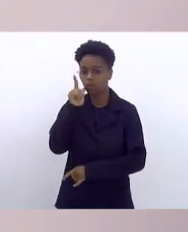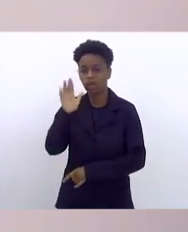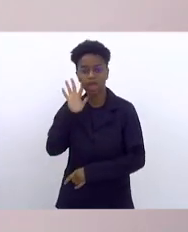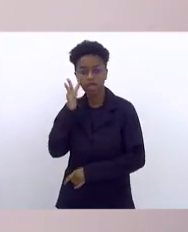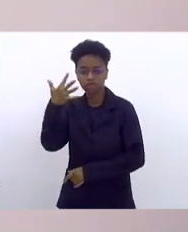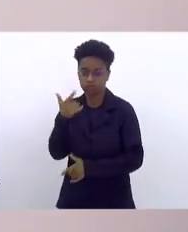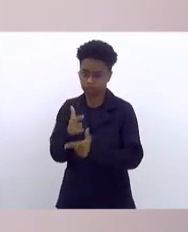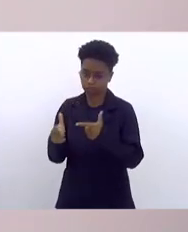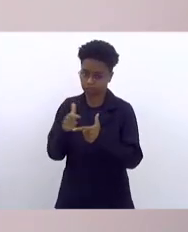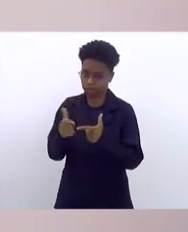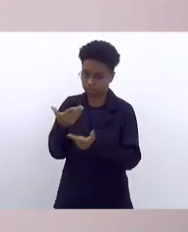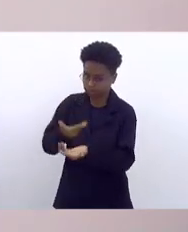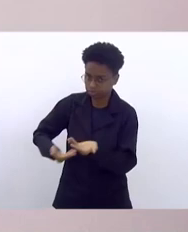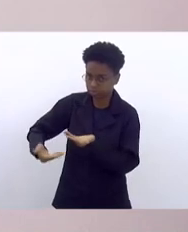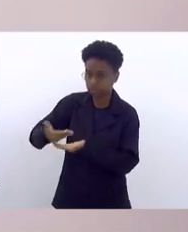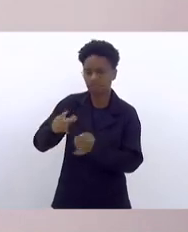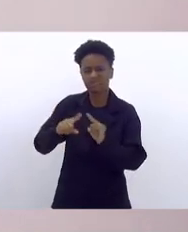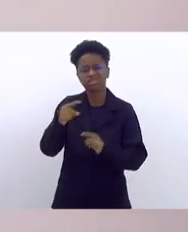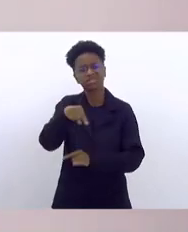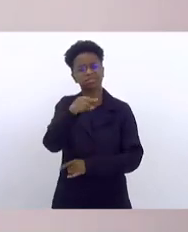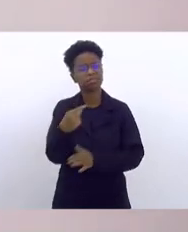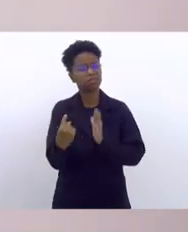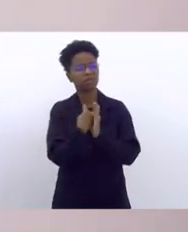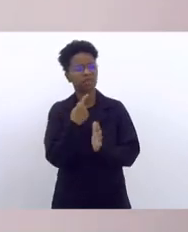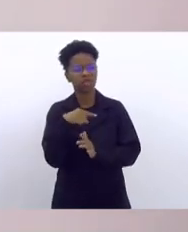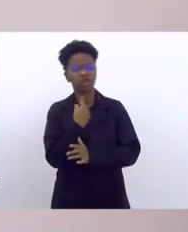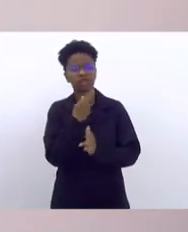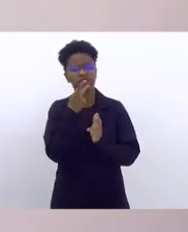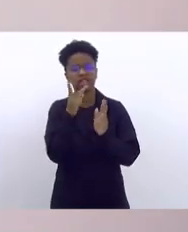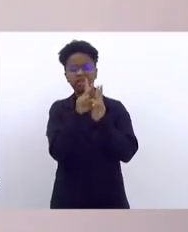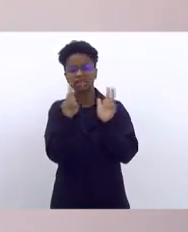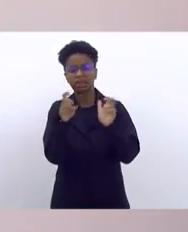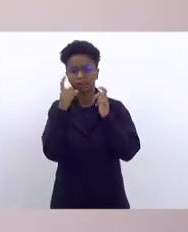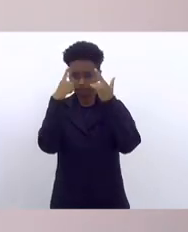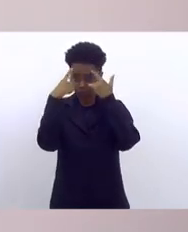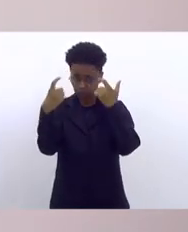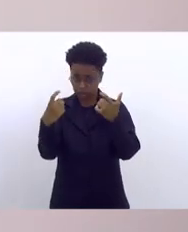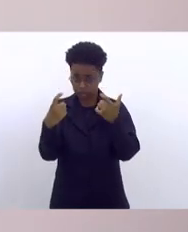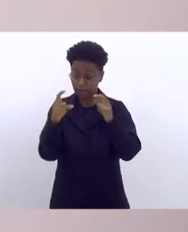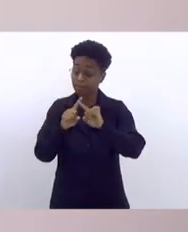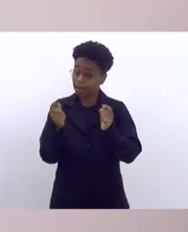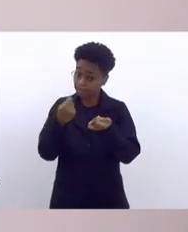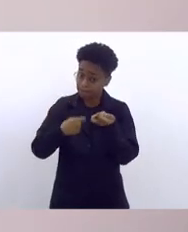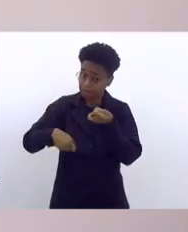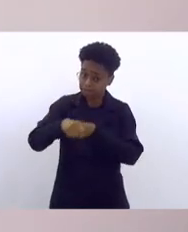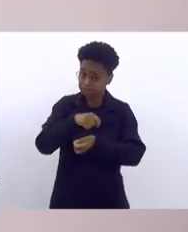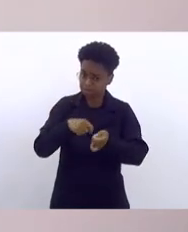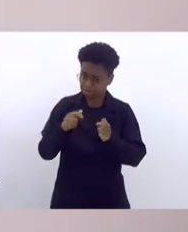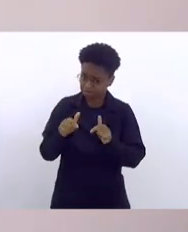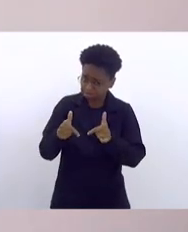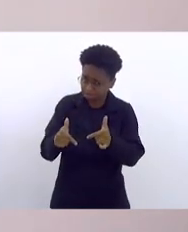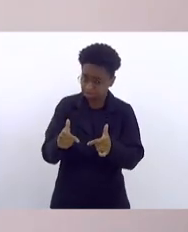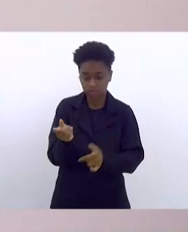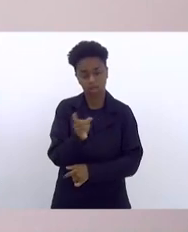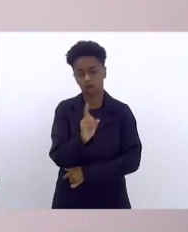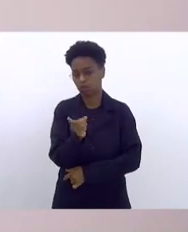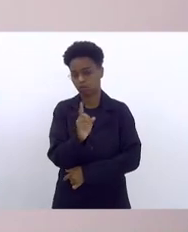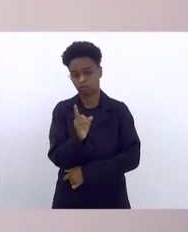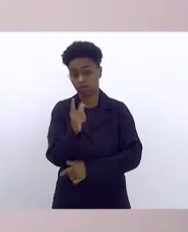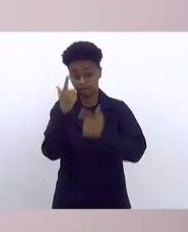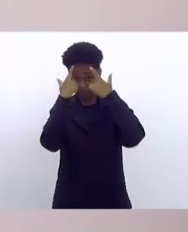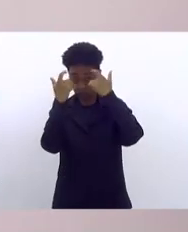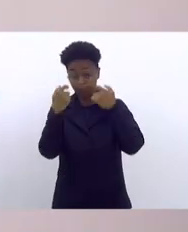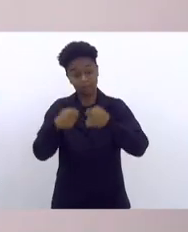entre eles aí vocês vão me perguntar mas a gente está falando de violência a mediação entra aí não violência a gente